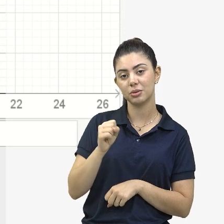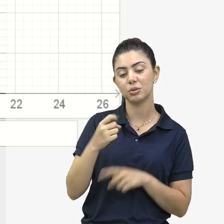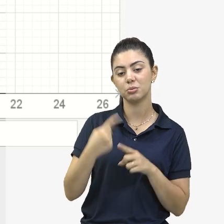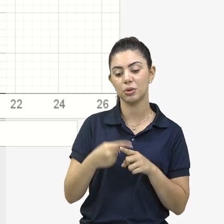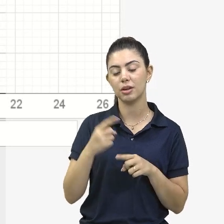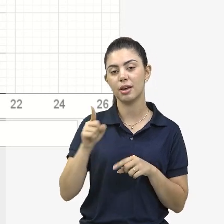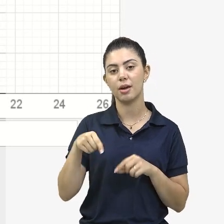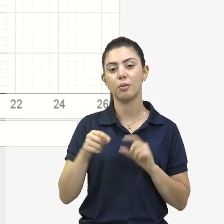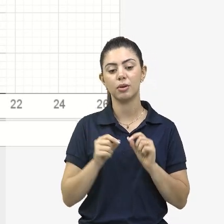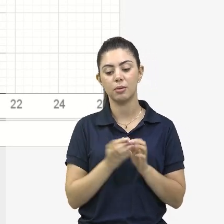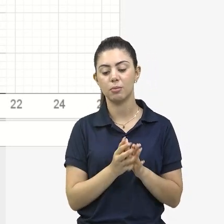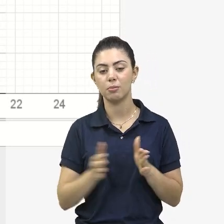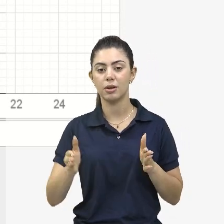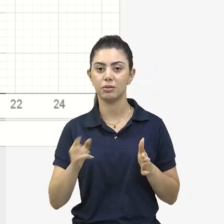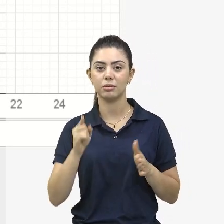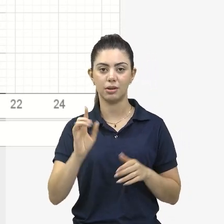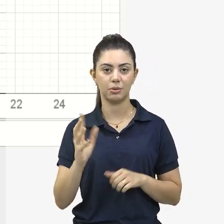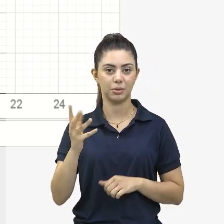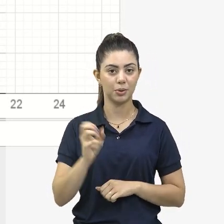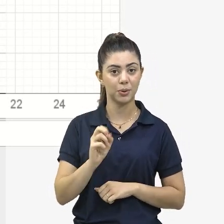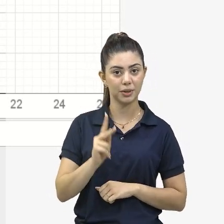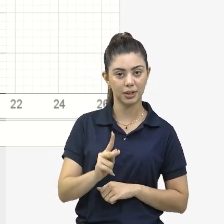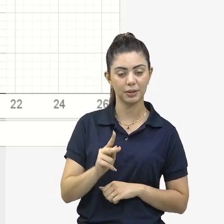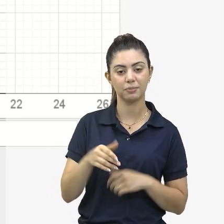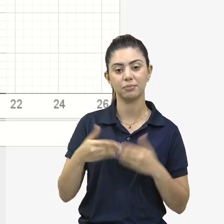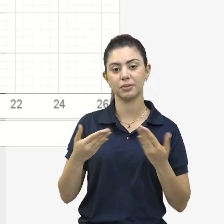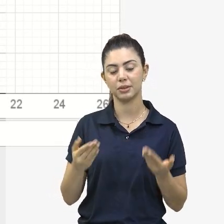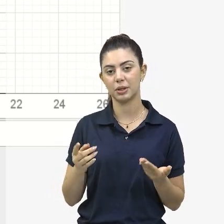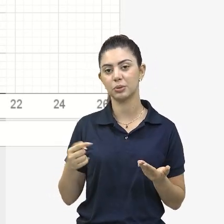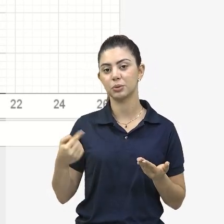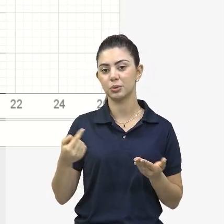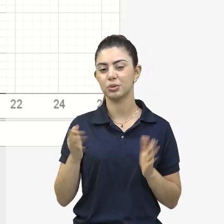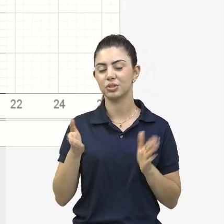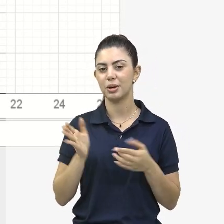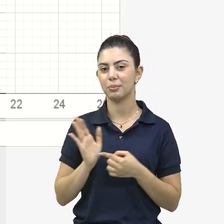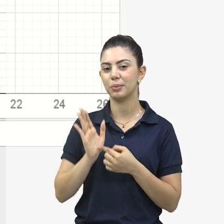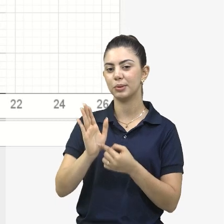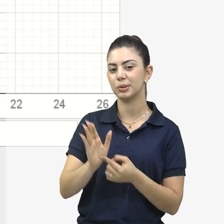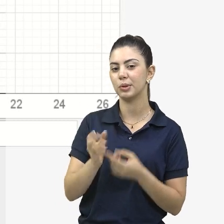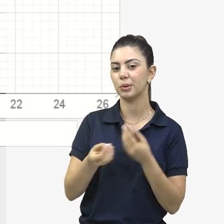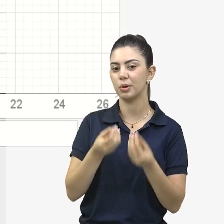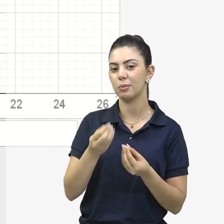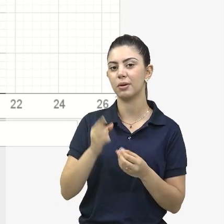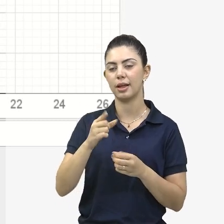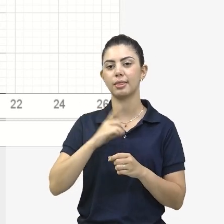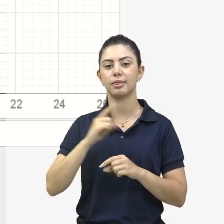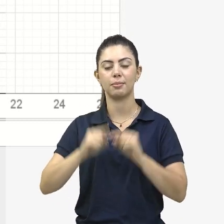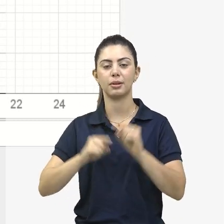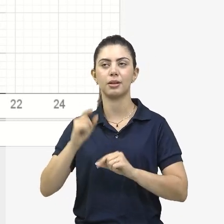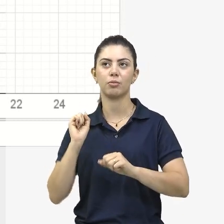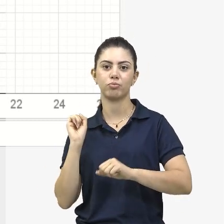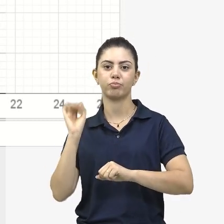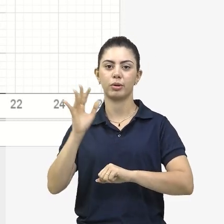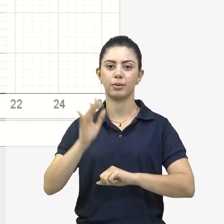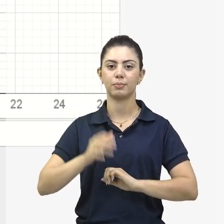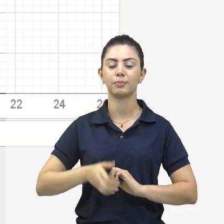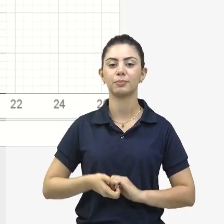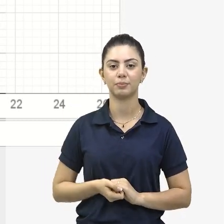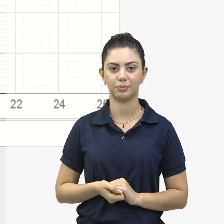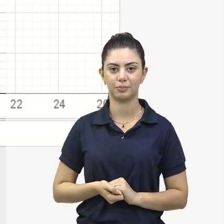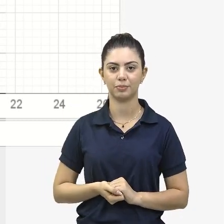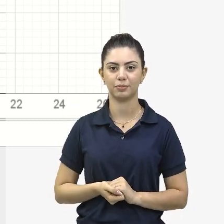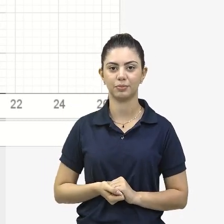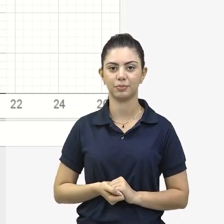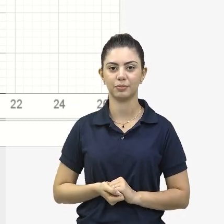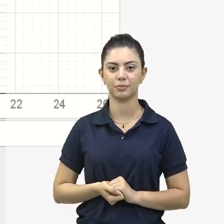né? Beleza? Então aqui temos a demonstração, né, desse lançamento aqui do objeto, né, em queda livre.